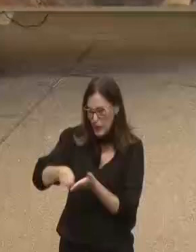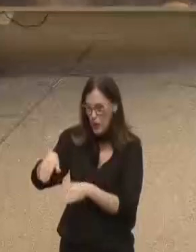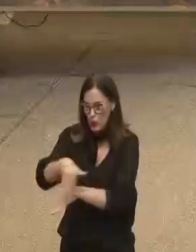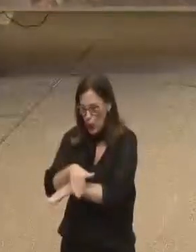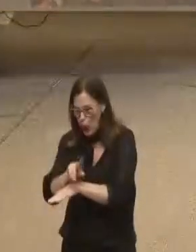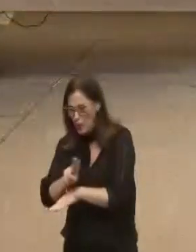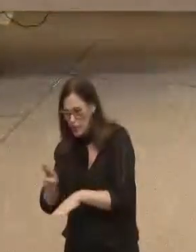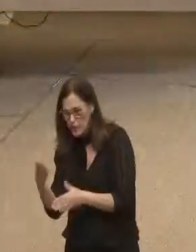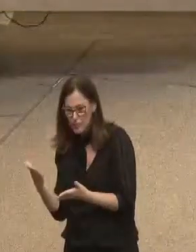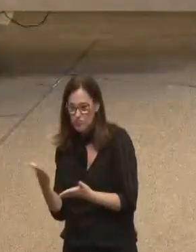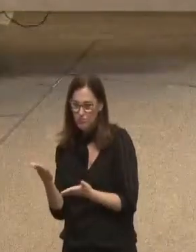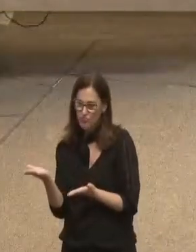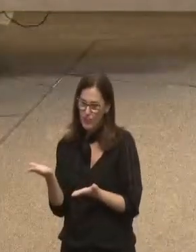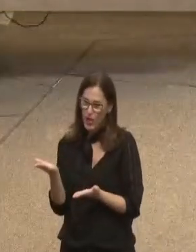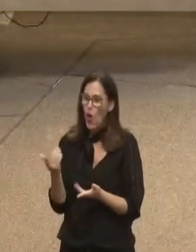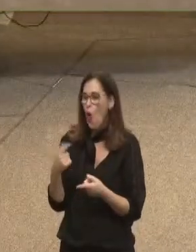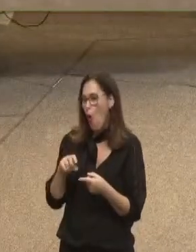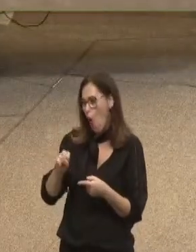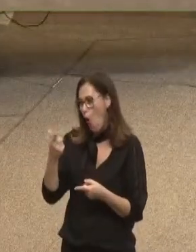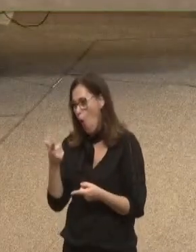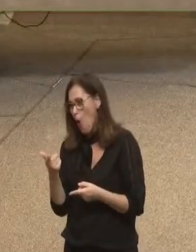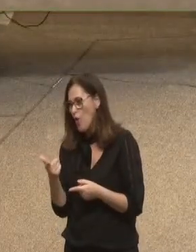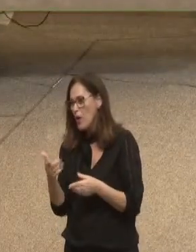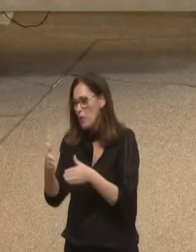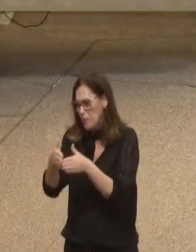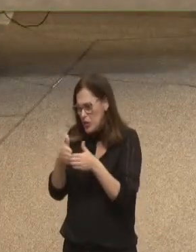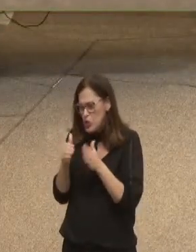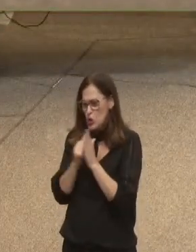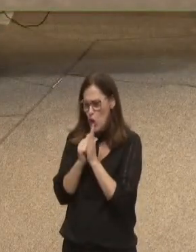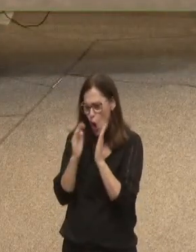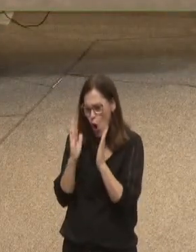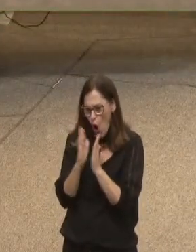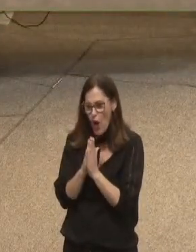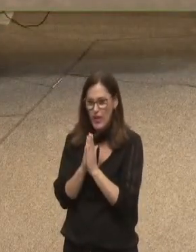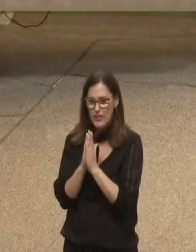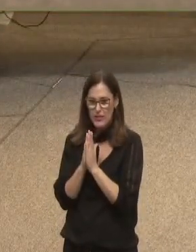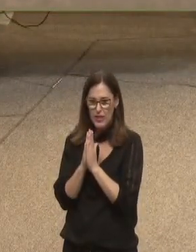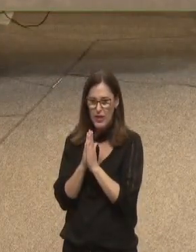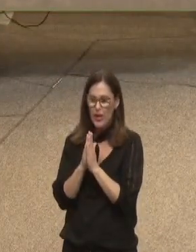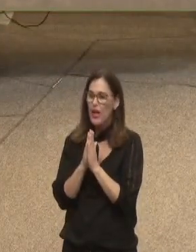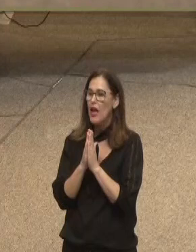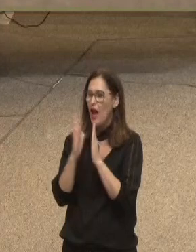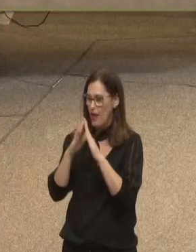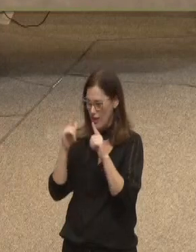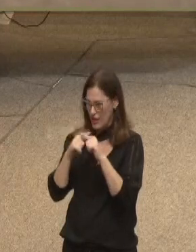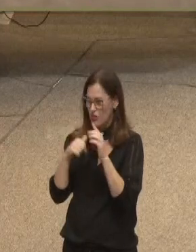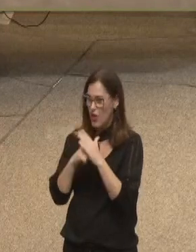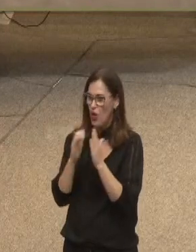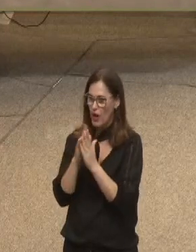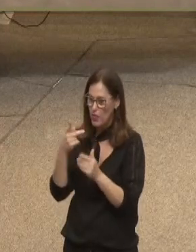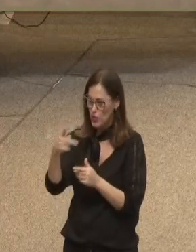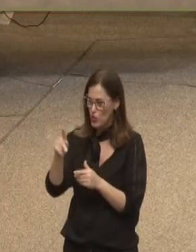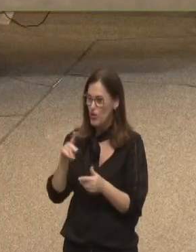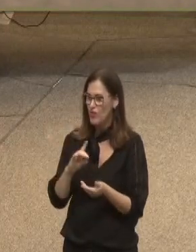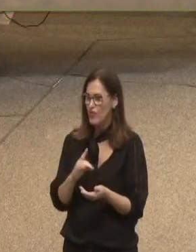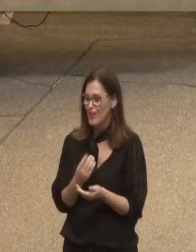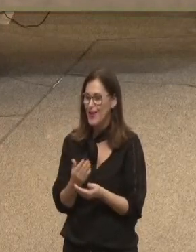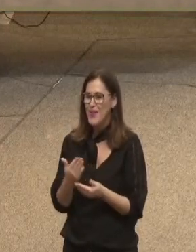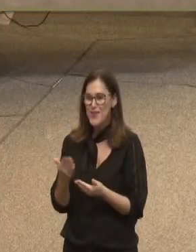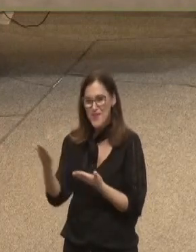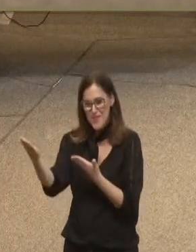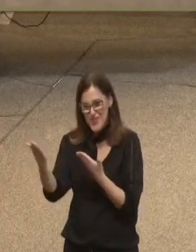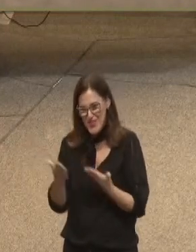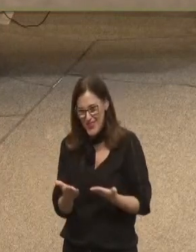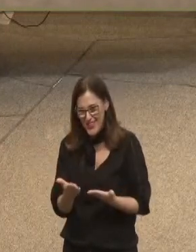você, e aqui você pode colocar um motivo de oração, nossa igreja e um ministério específico irá orar por você, tá certo? Muito